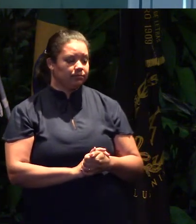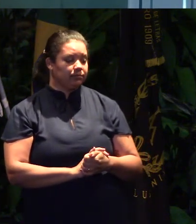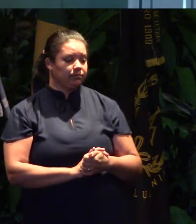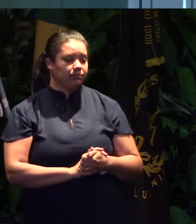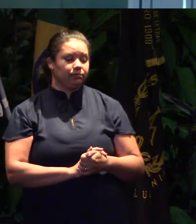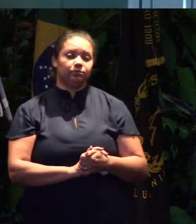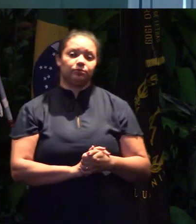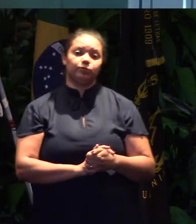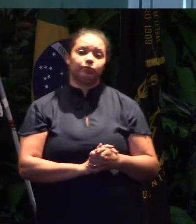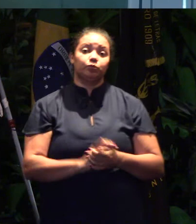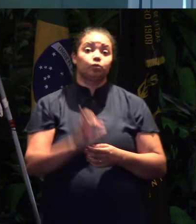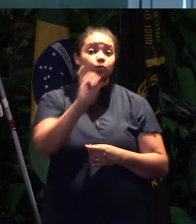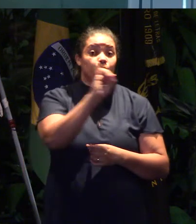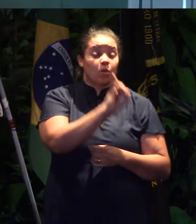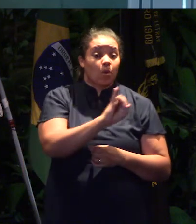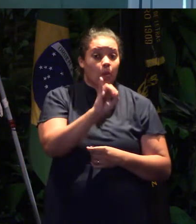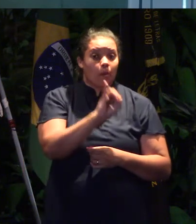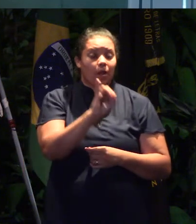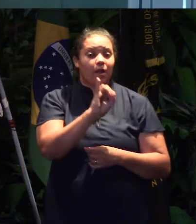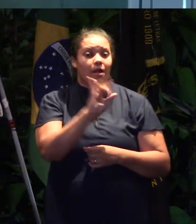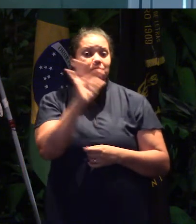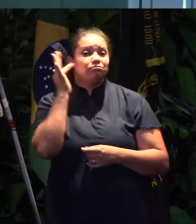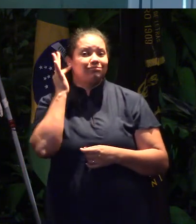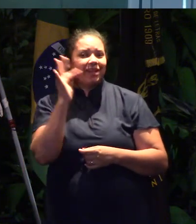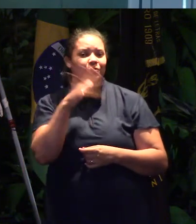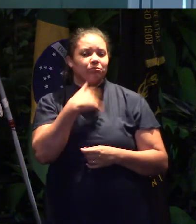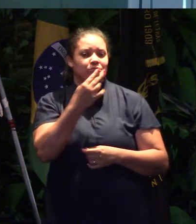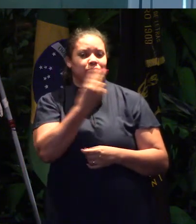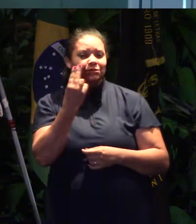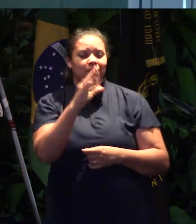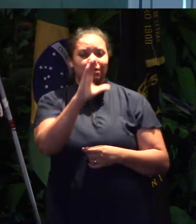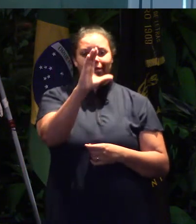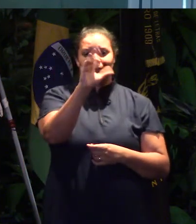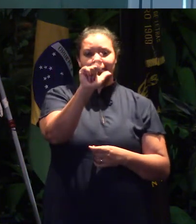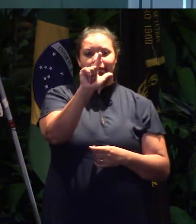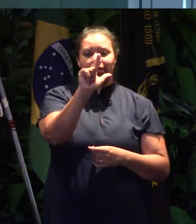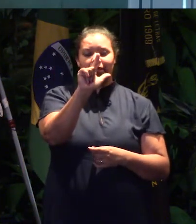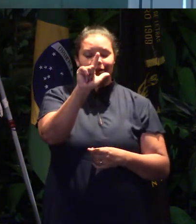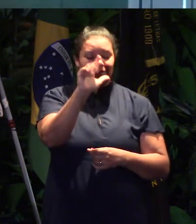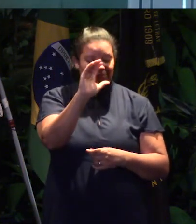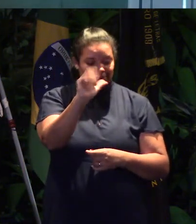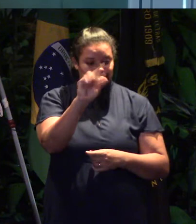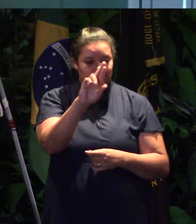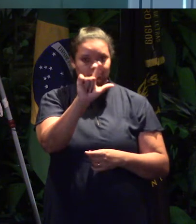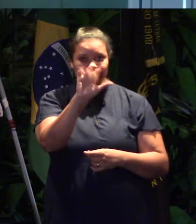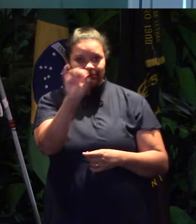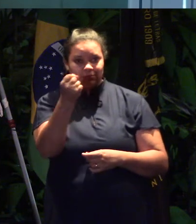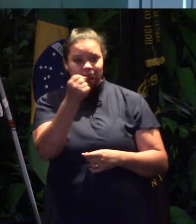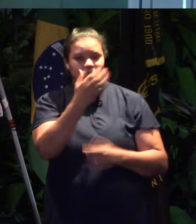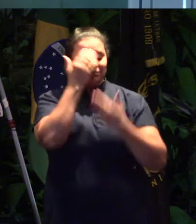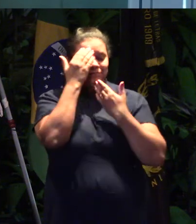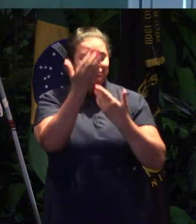Oi, Flávio. Carlinhos Ávila. Ei, Carlinhos. Tá bom, querido. Parabéns aí pela... Obrigado pela